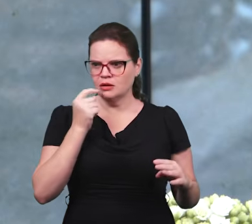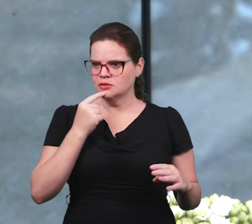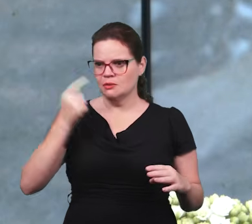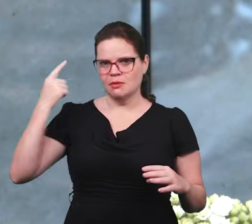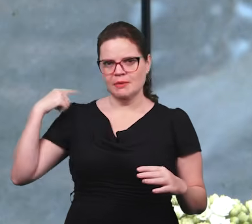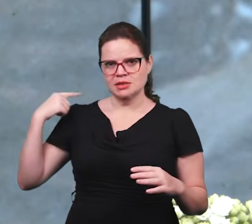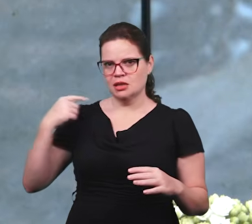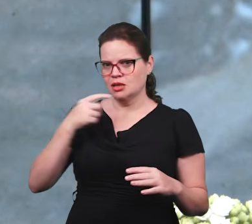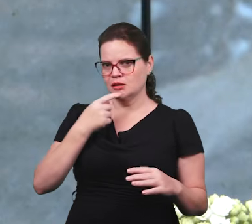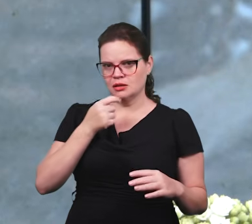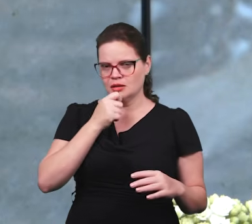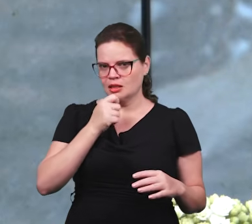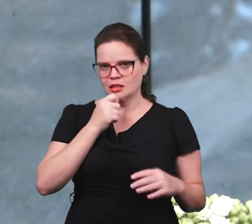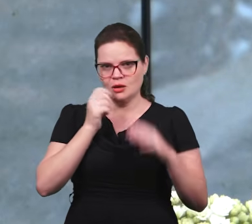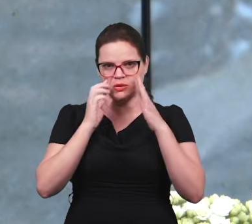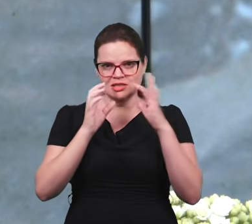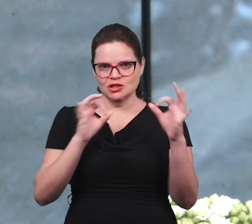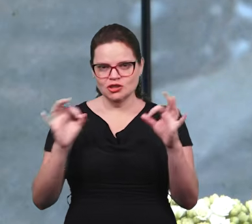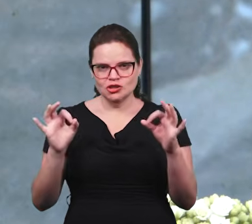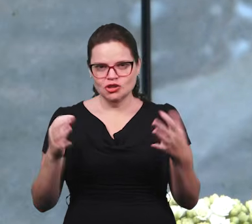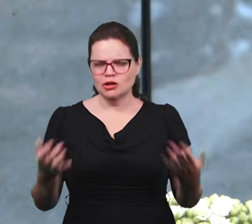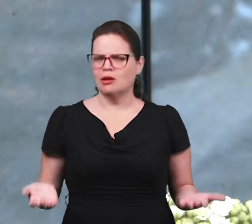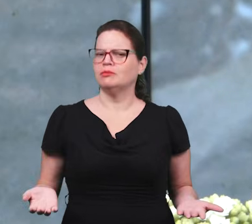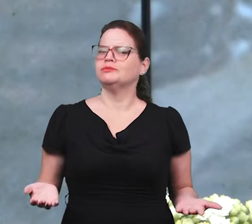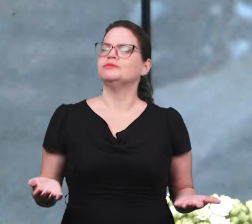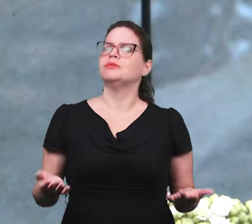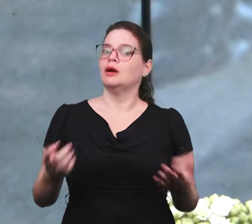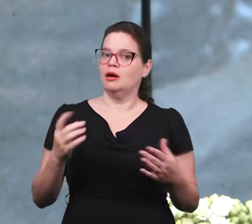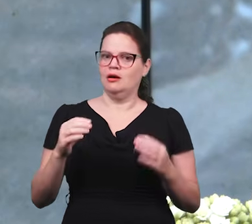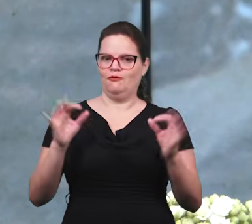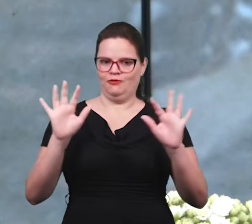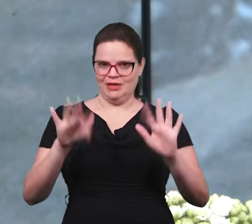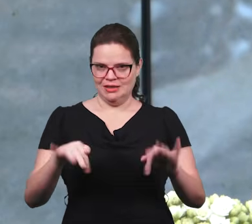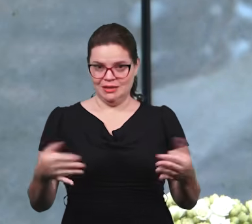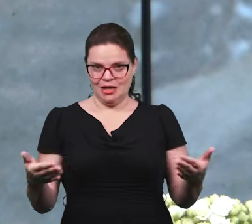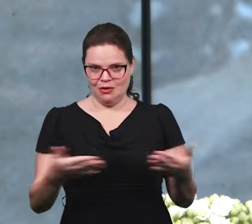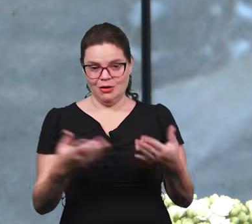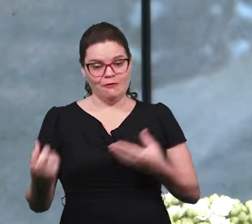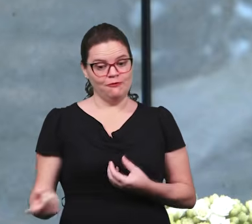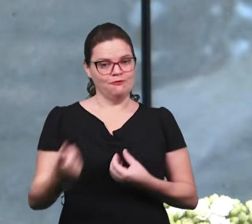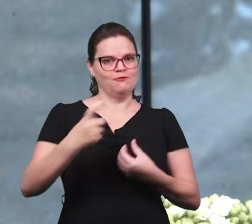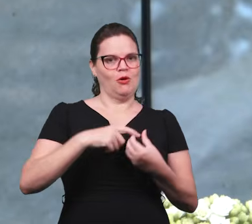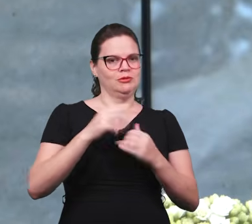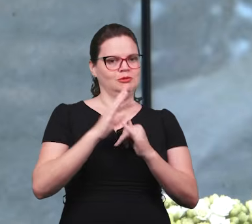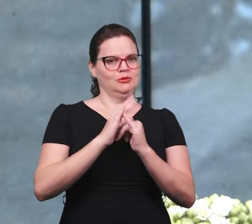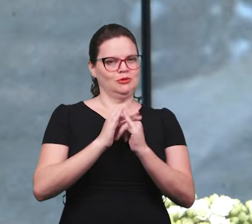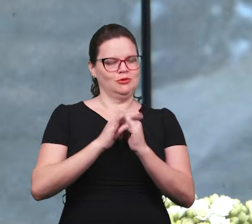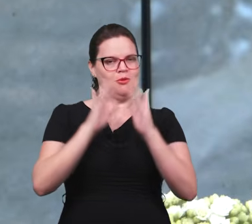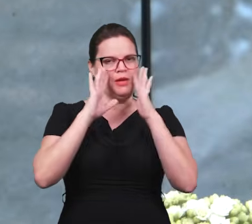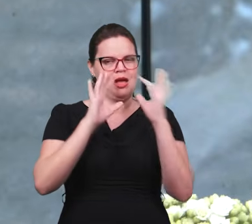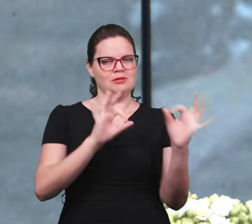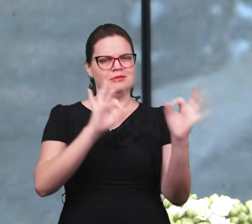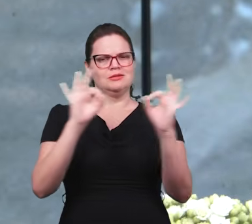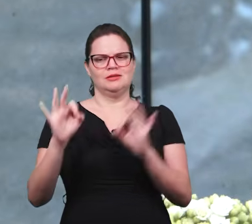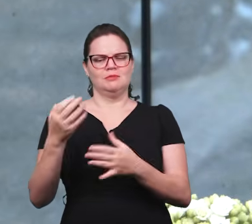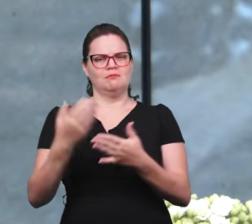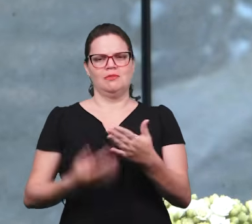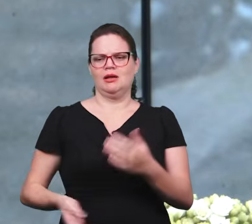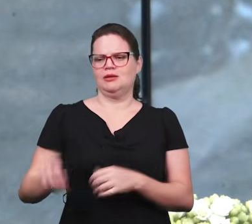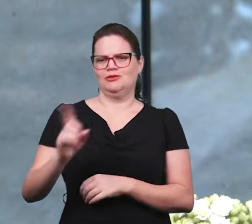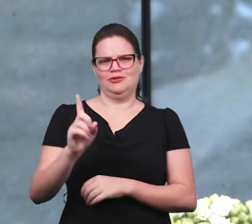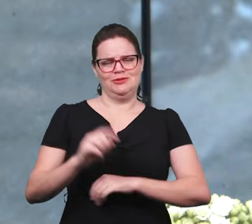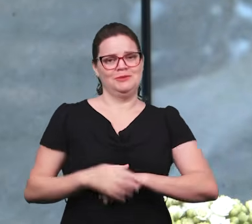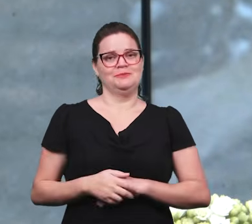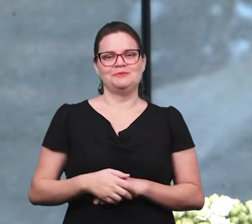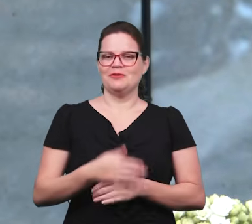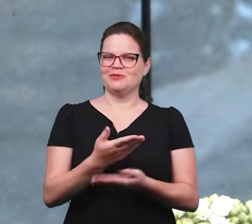passada? Terminando esse aqui, você volta a assistir semana passada, que foi fantástico, tá? Você não pode perder. Você, jovem de todas as